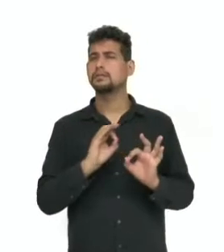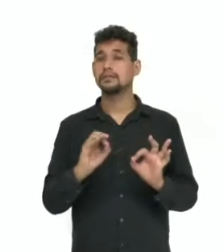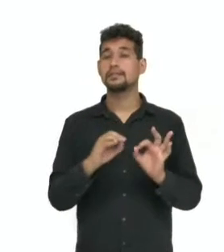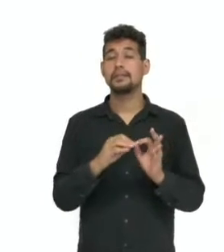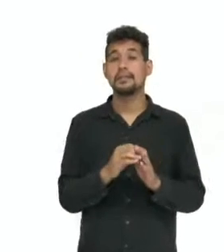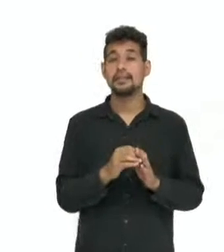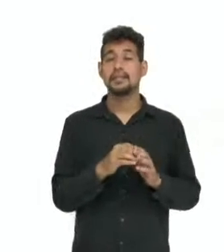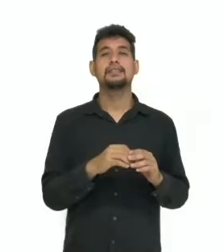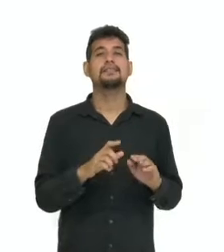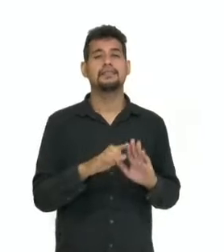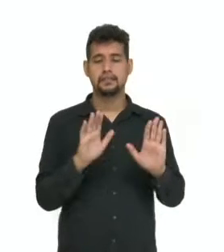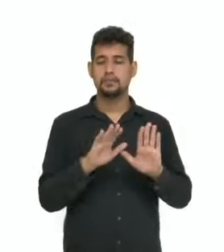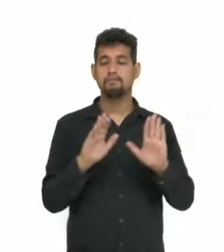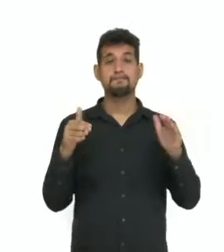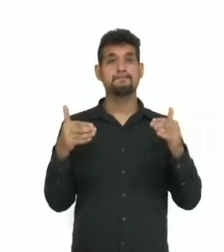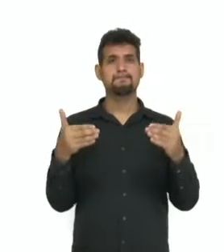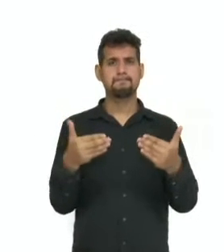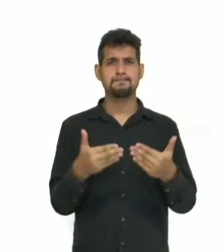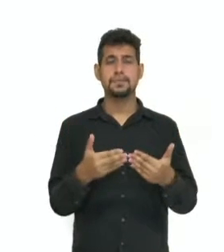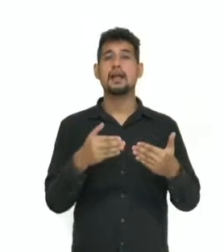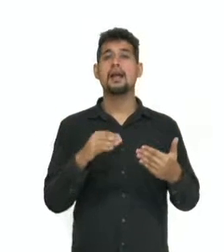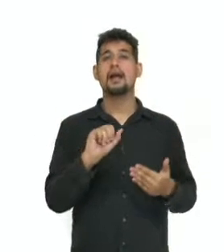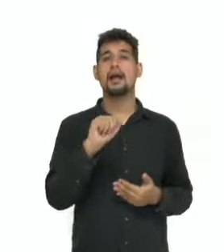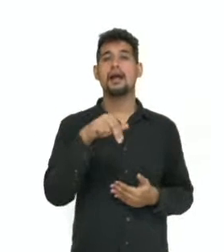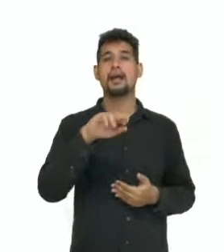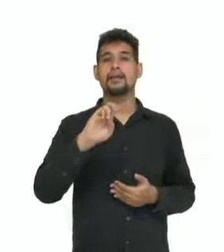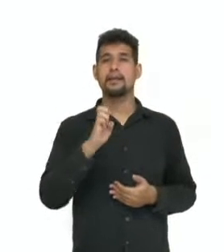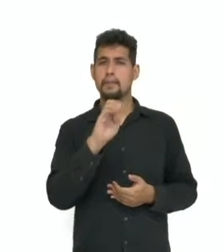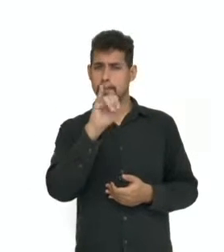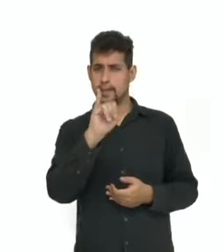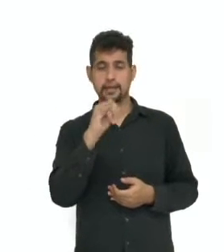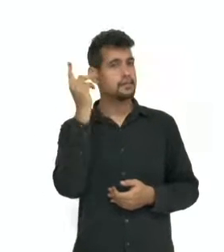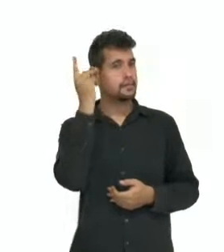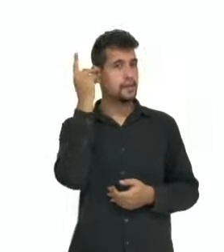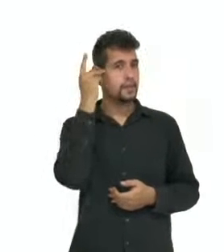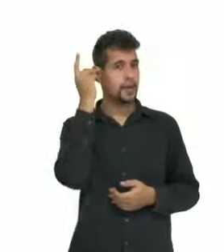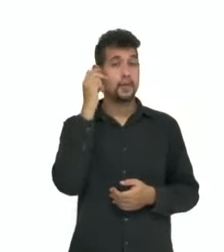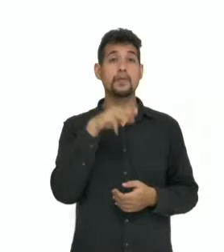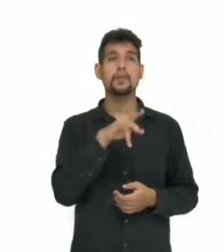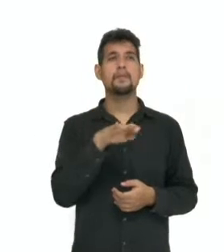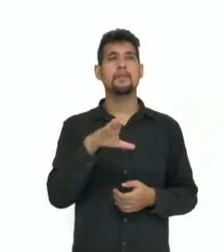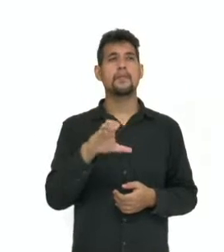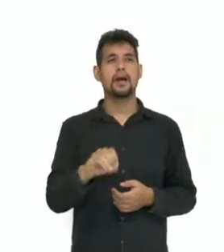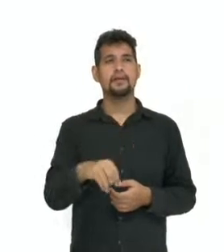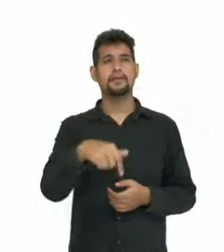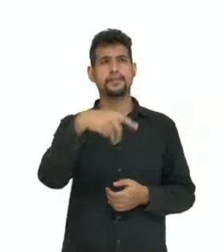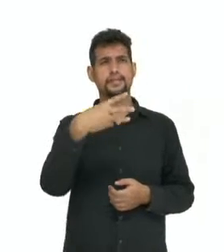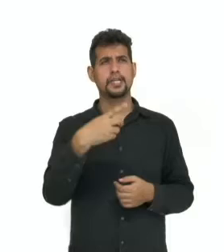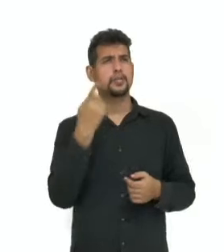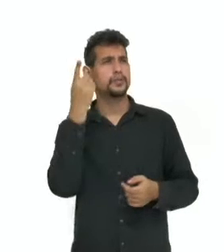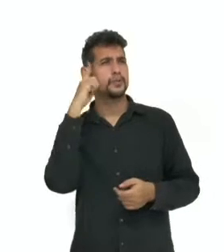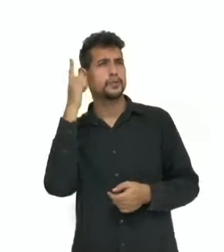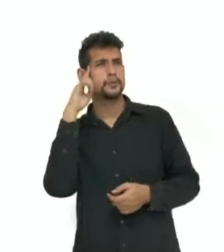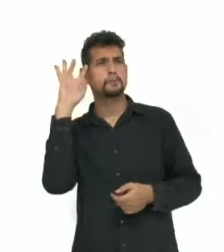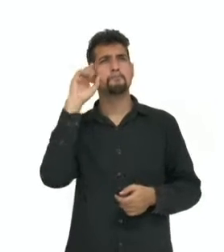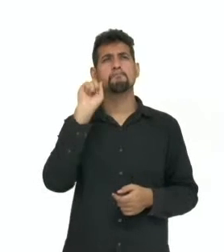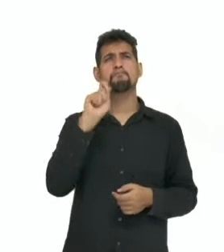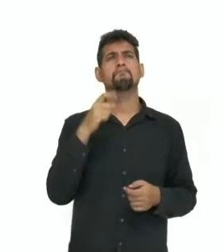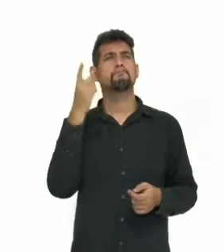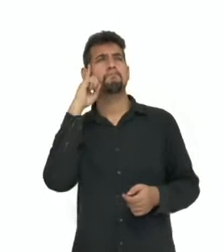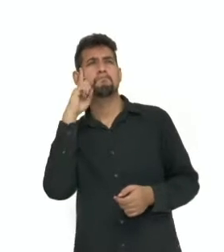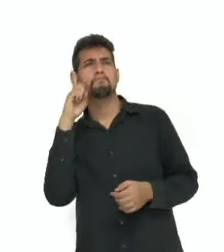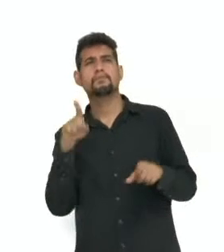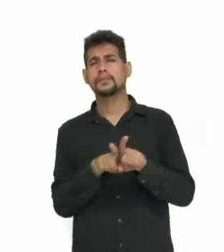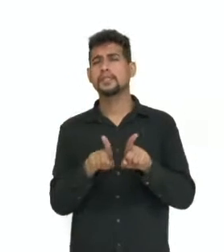no Palácio das Convenções do AMB, em São Paulo, em maio de 73. No dia do show, quando o